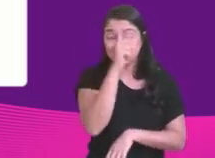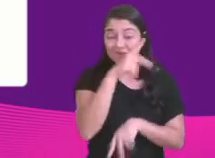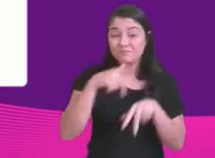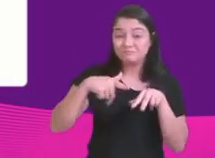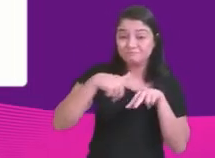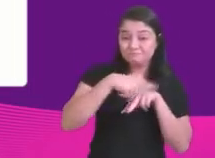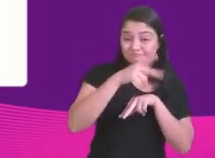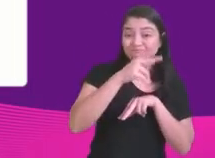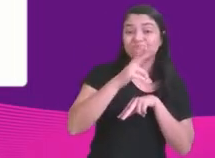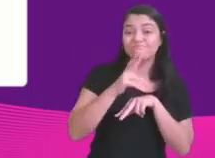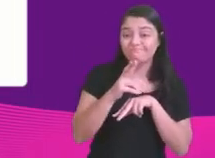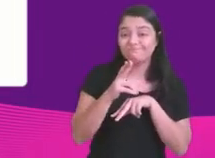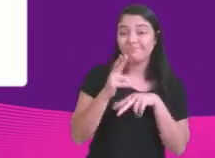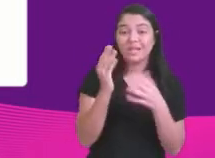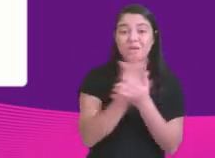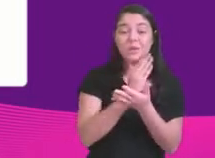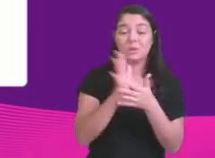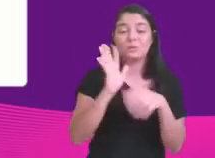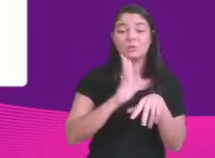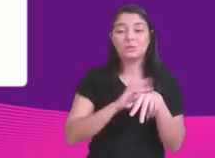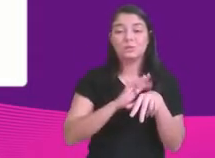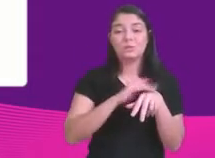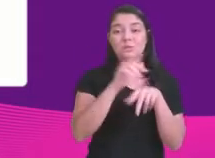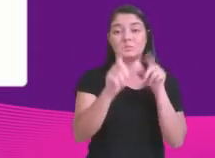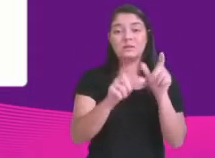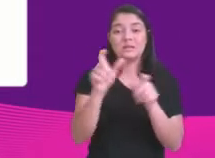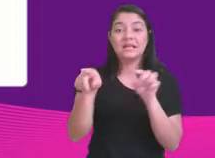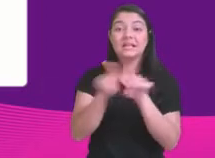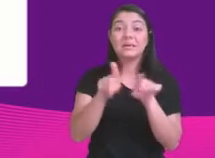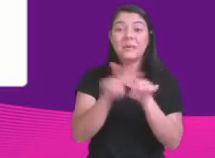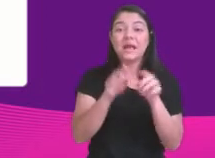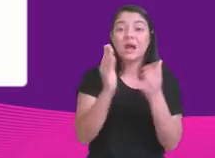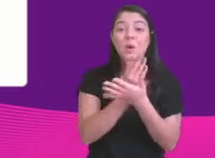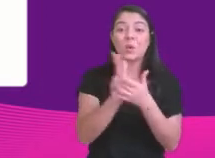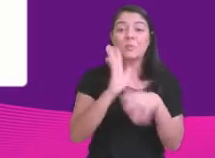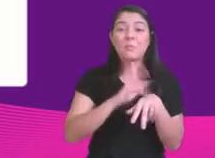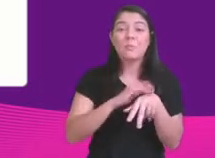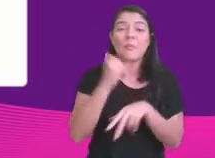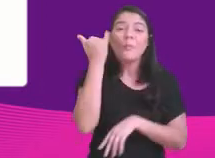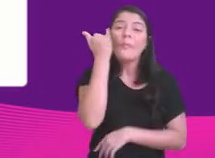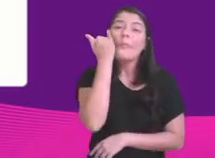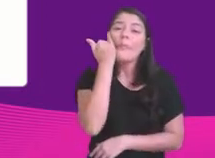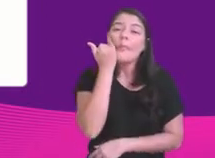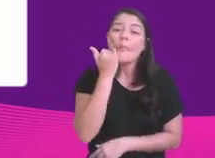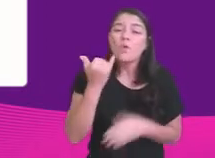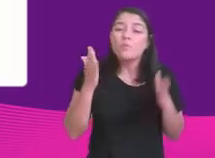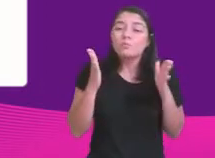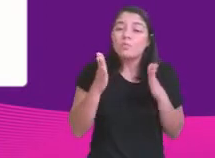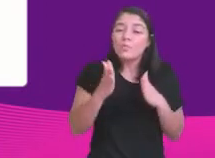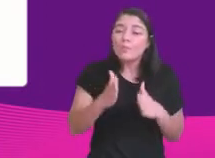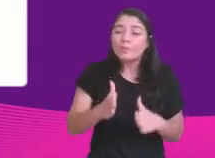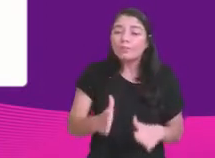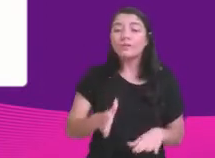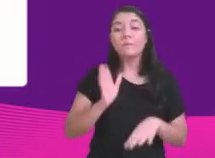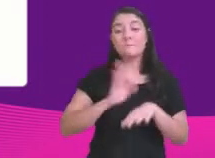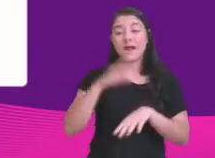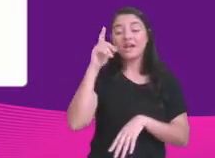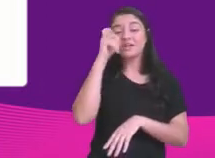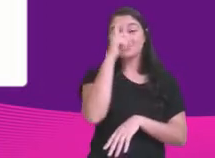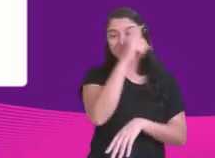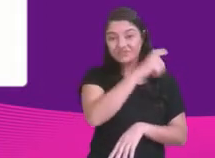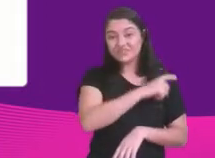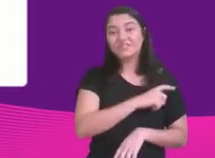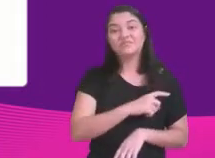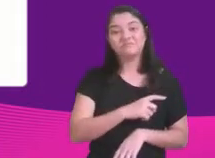em alguns casos, principalmente nos pacientes mais magros, a execução dessa ferramenta e essa